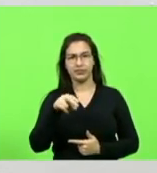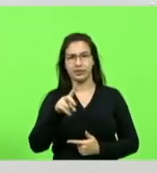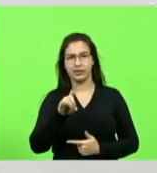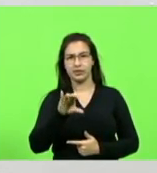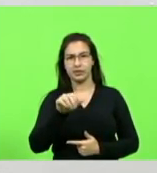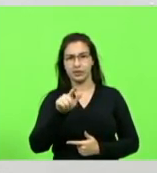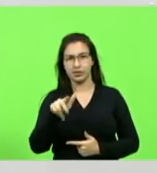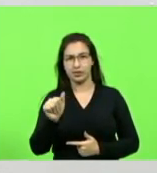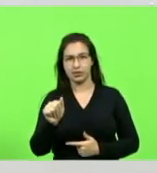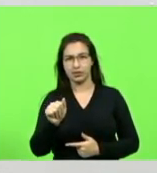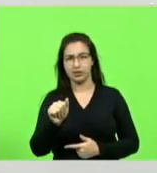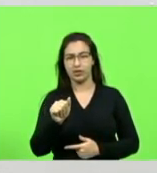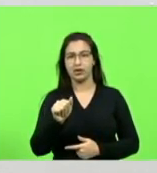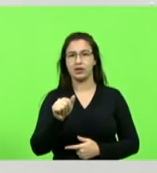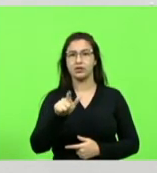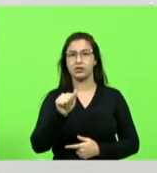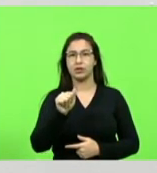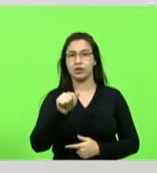Venho